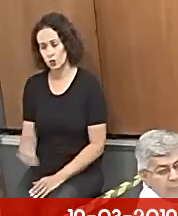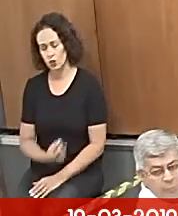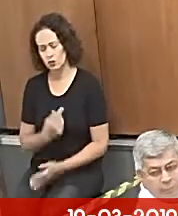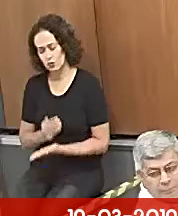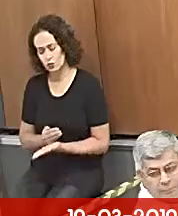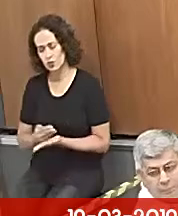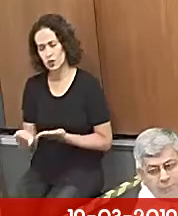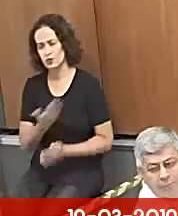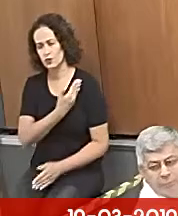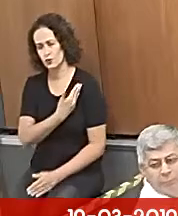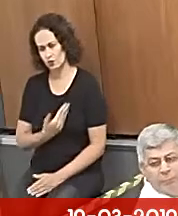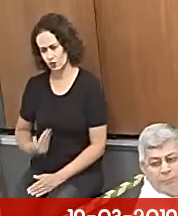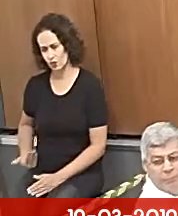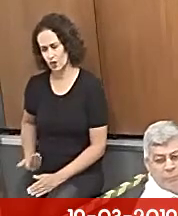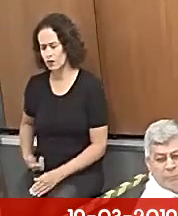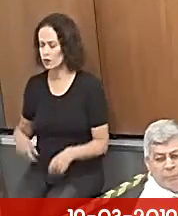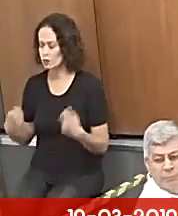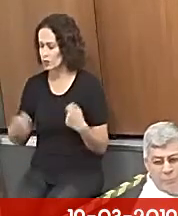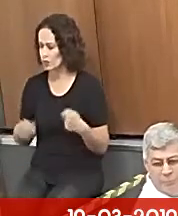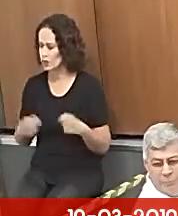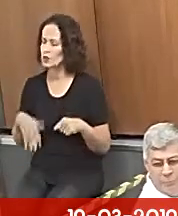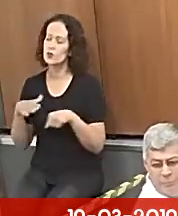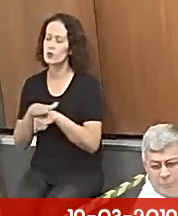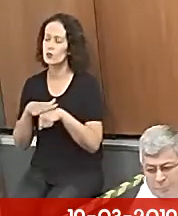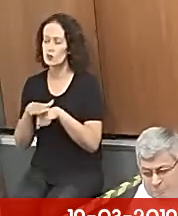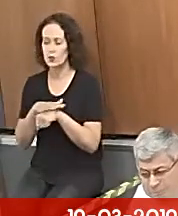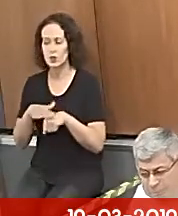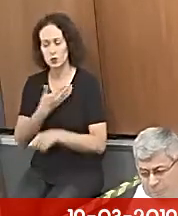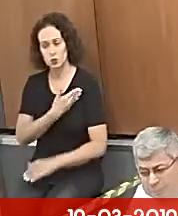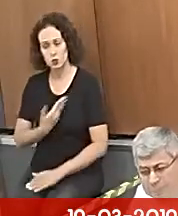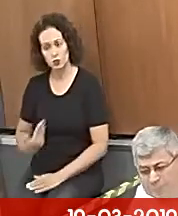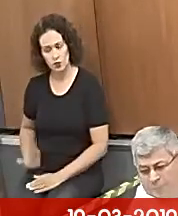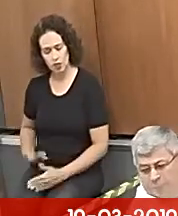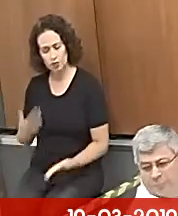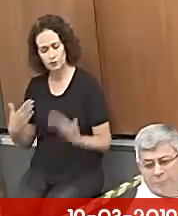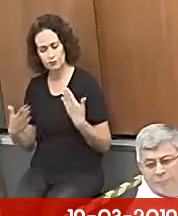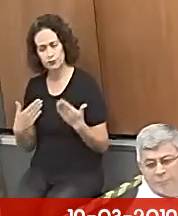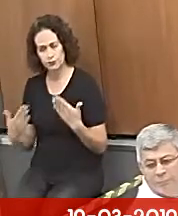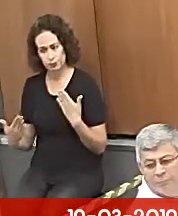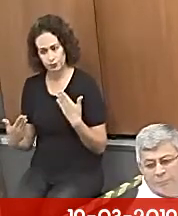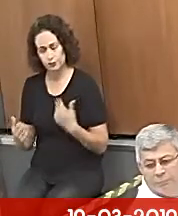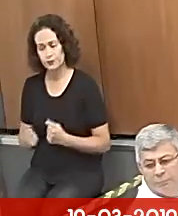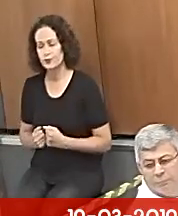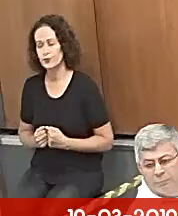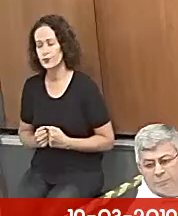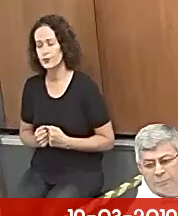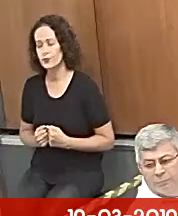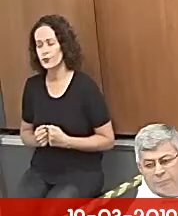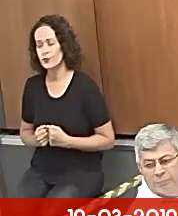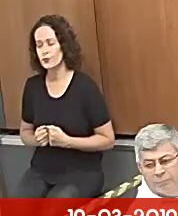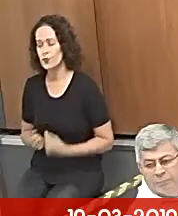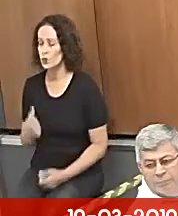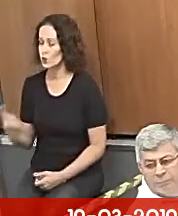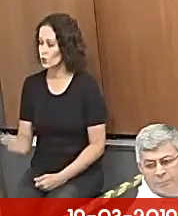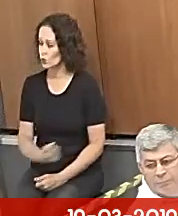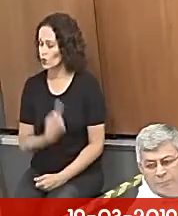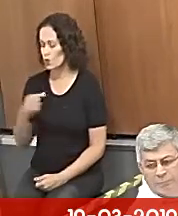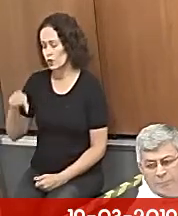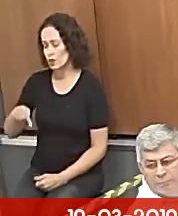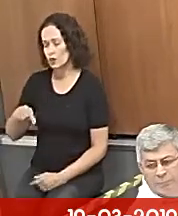início de governo nós precisamos conversar com o governo até porque nós aqui somos